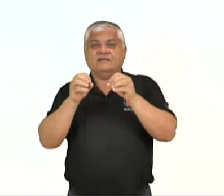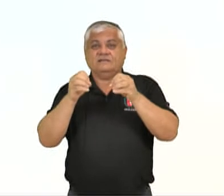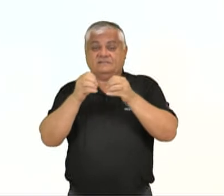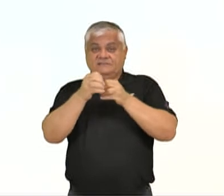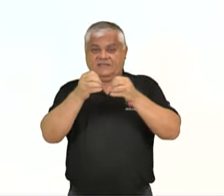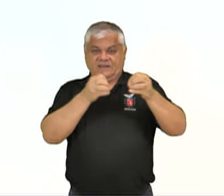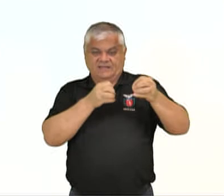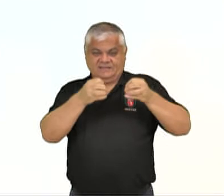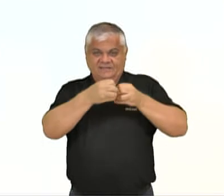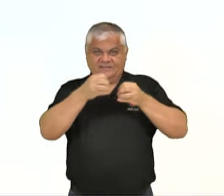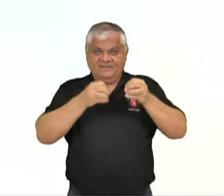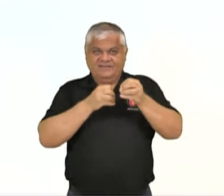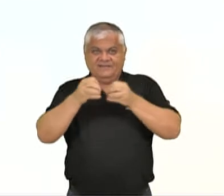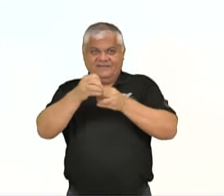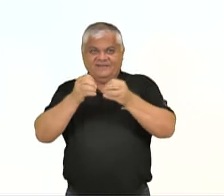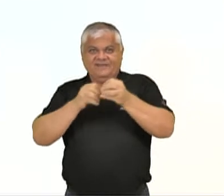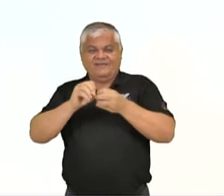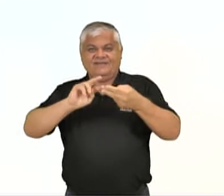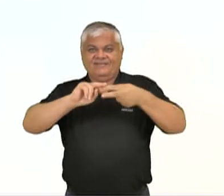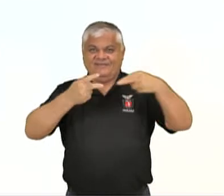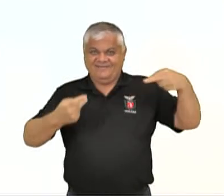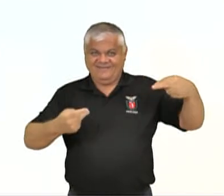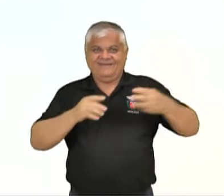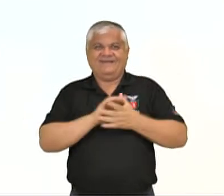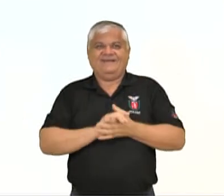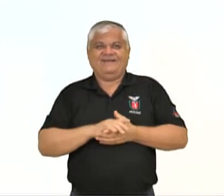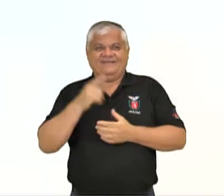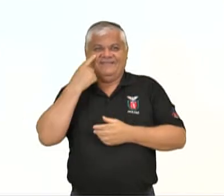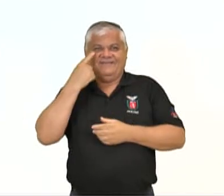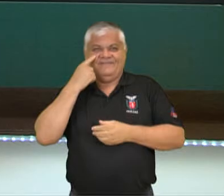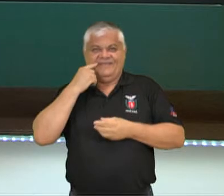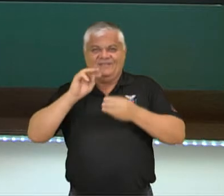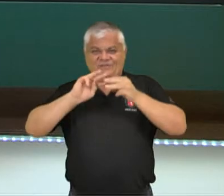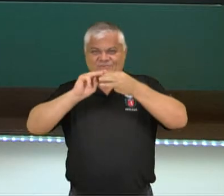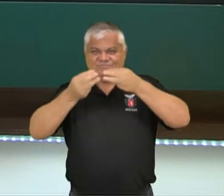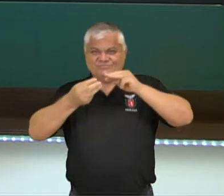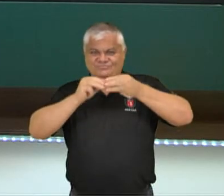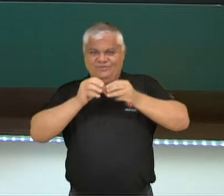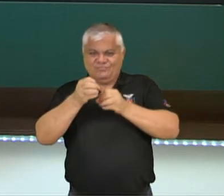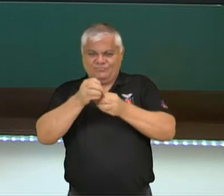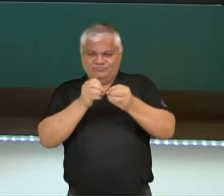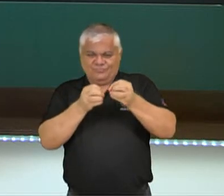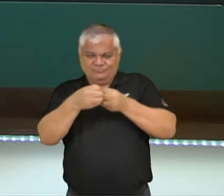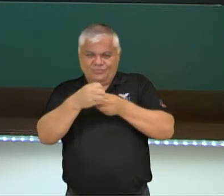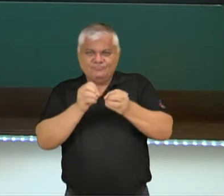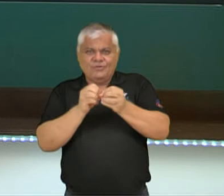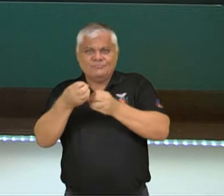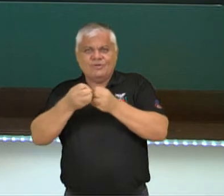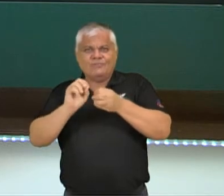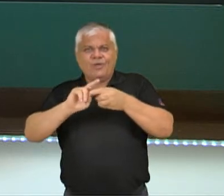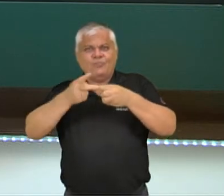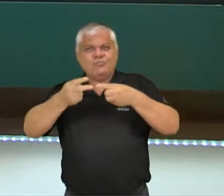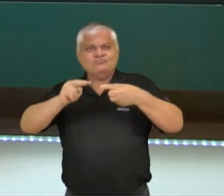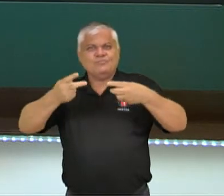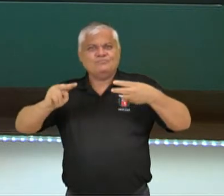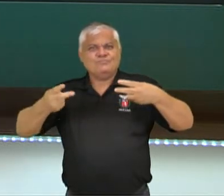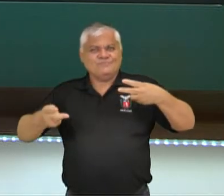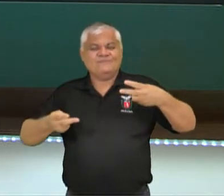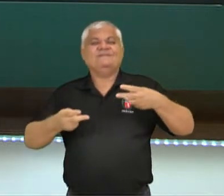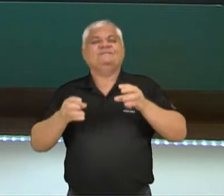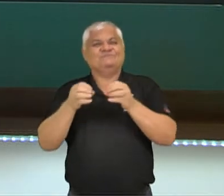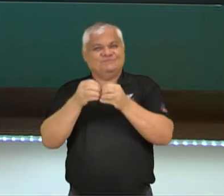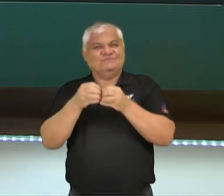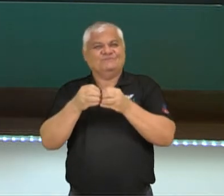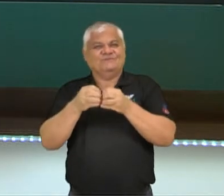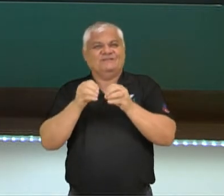que faz a segregação do material genético. Esses centríolos, eles duplicam juntamente com o DNA. E aí